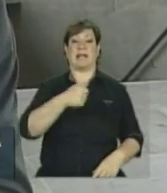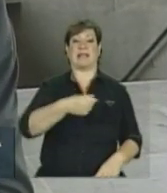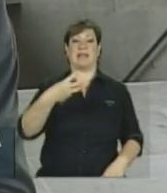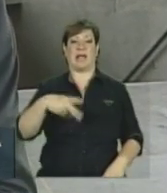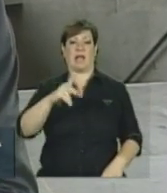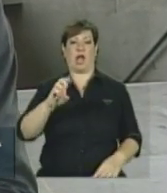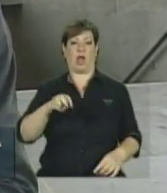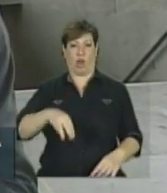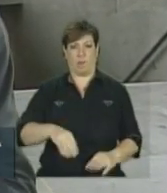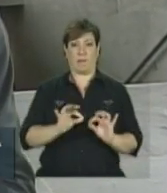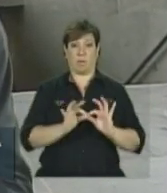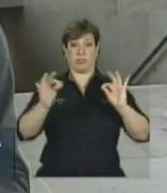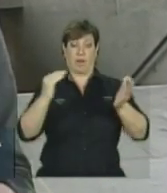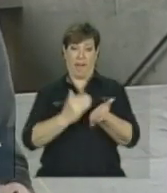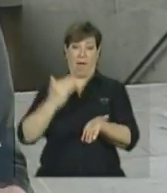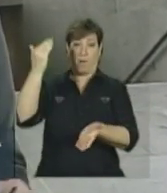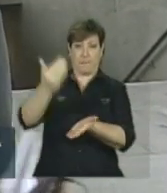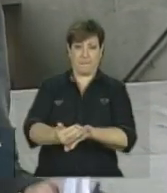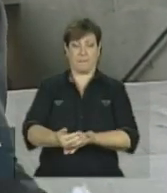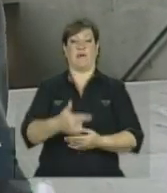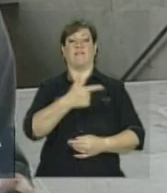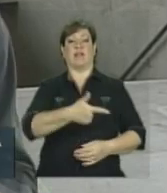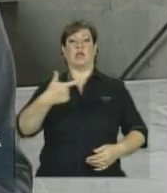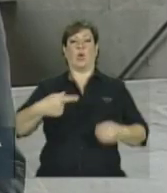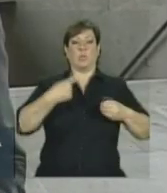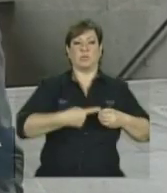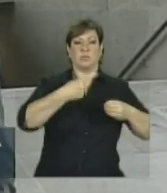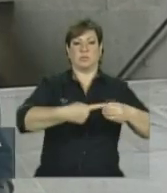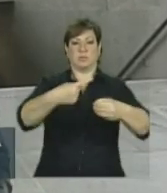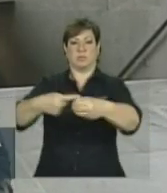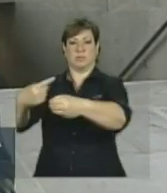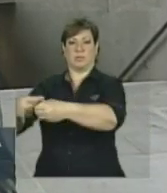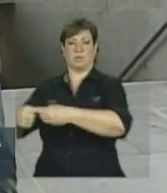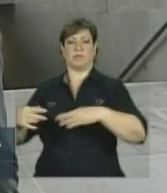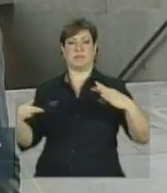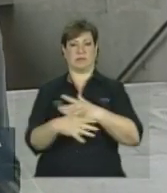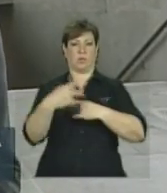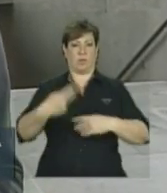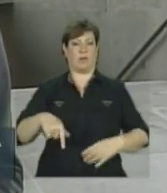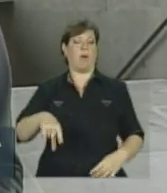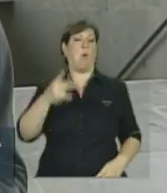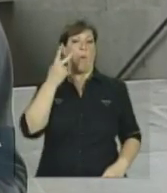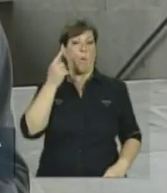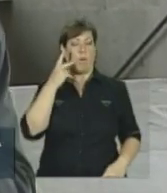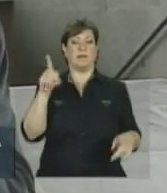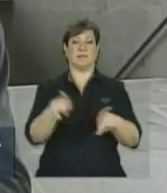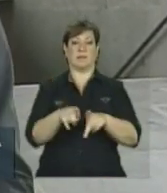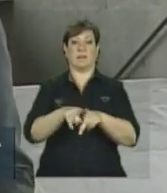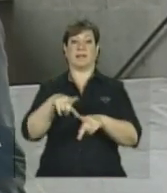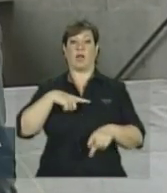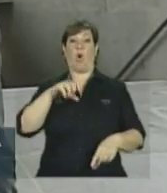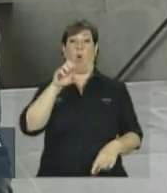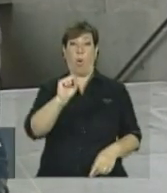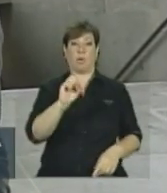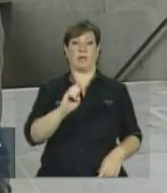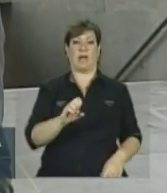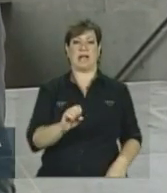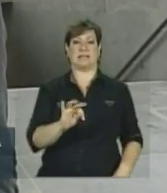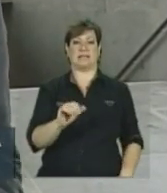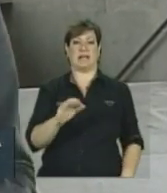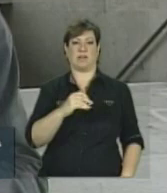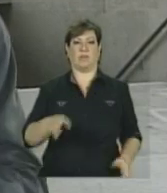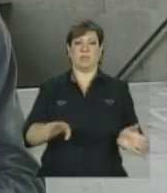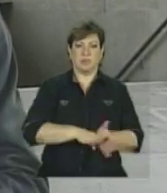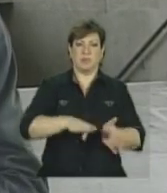de extensão, passando por 22 bairros da região metropolitana de Fortaleza e tendo 8 estações ao